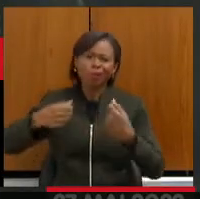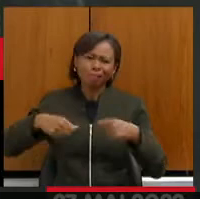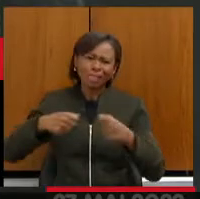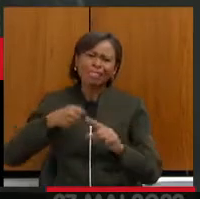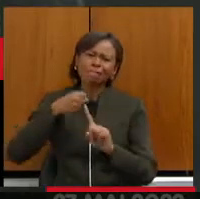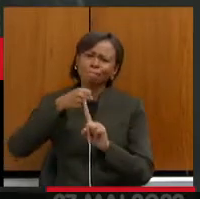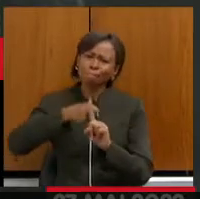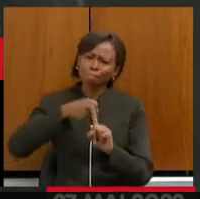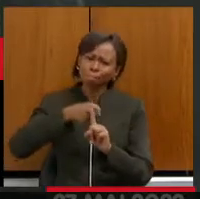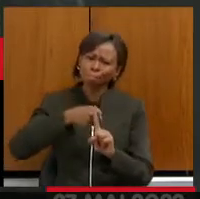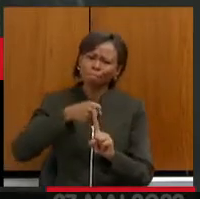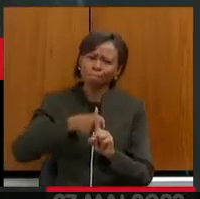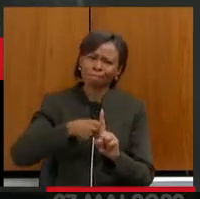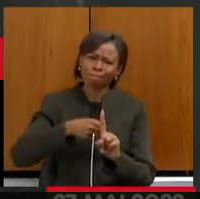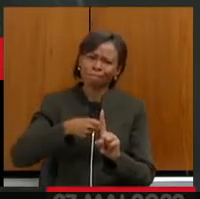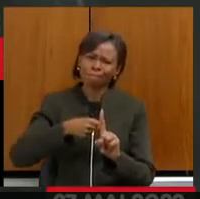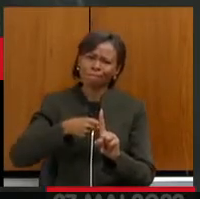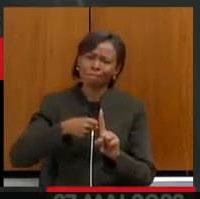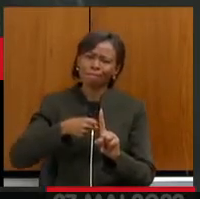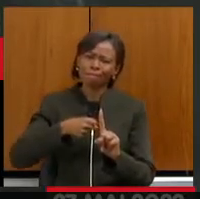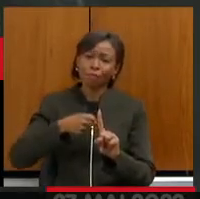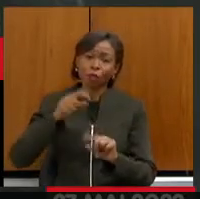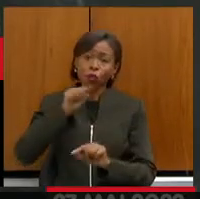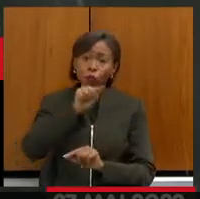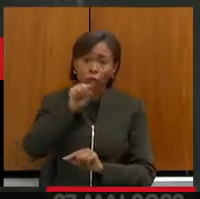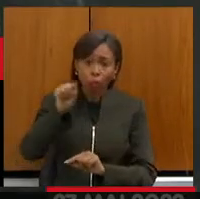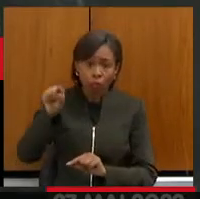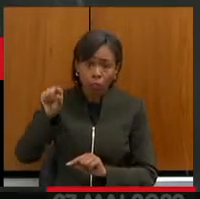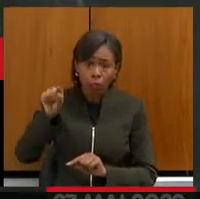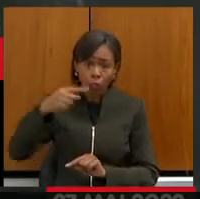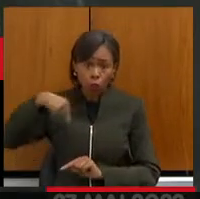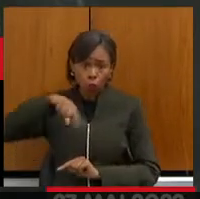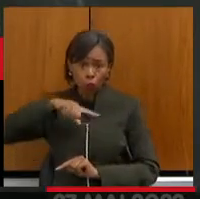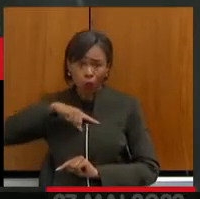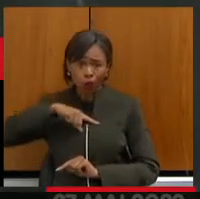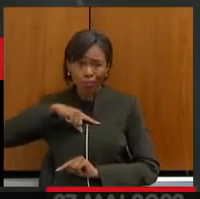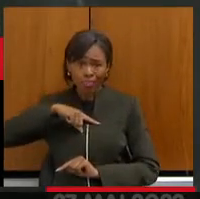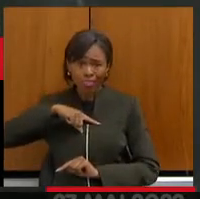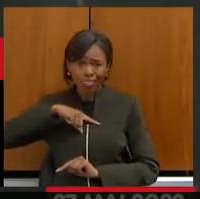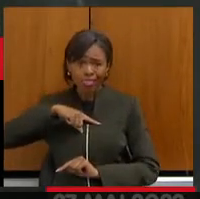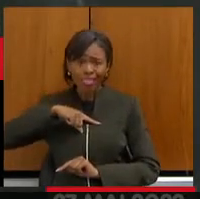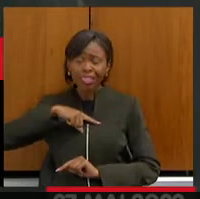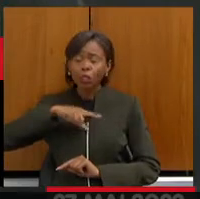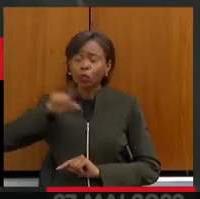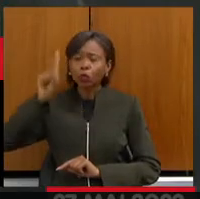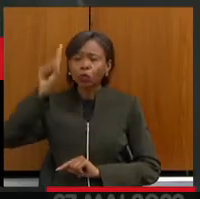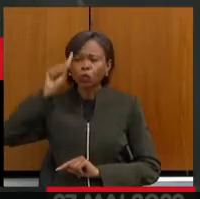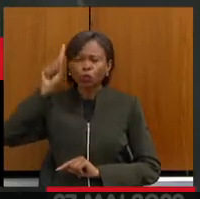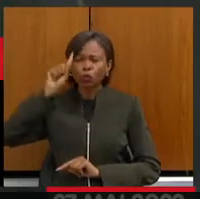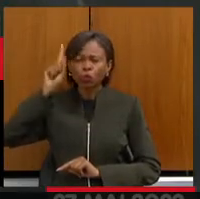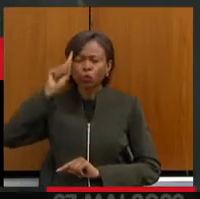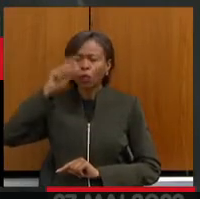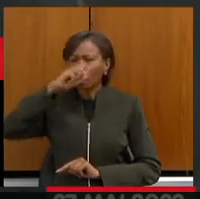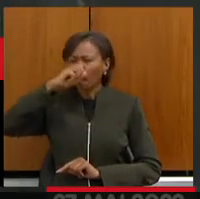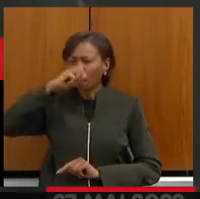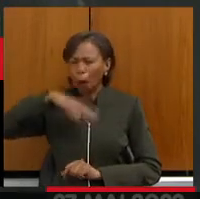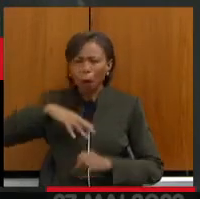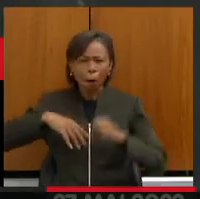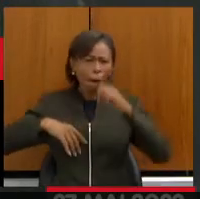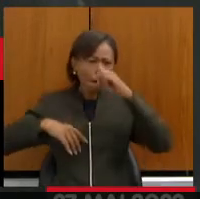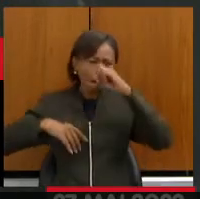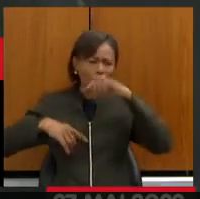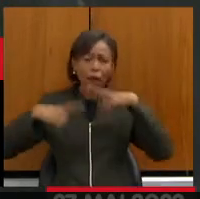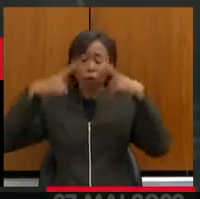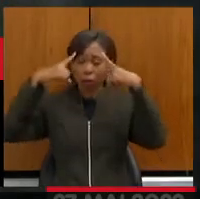porque vocês nós devemos violências todos os dias todos os dias a